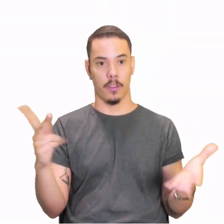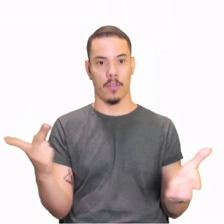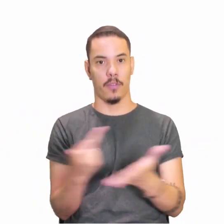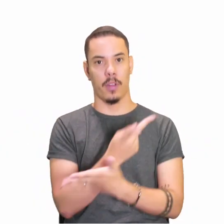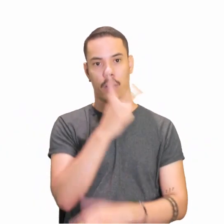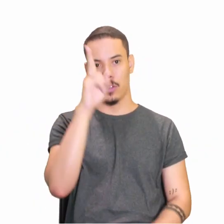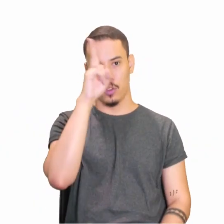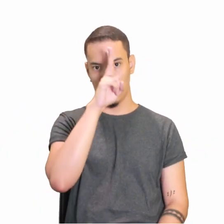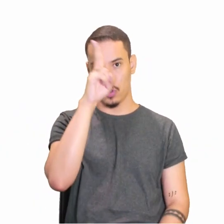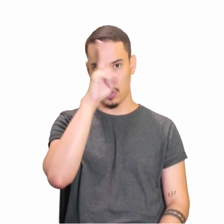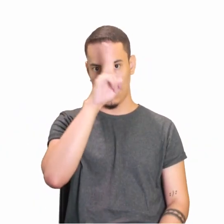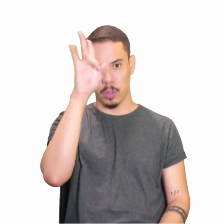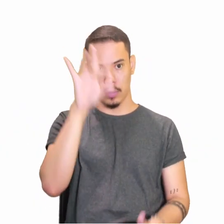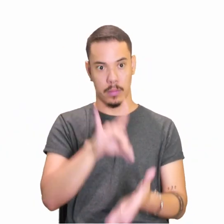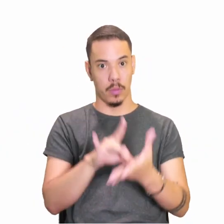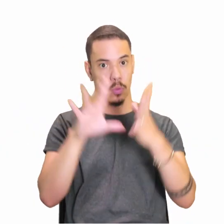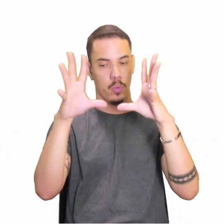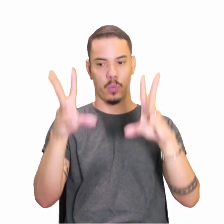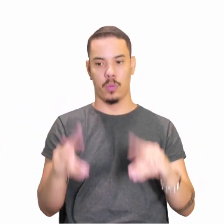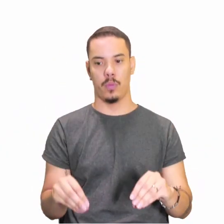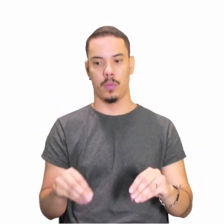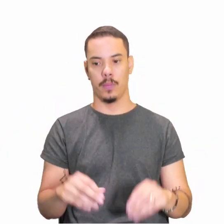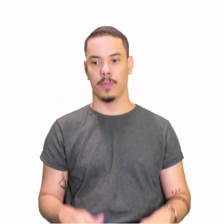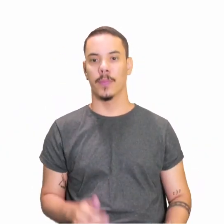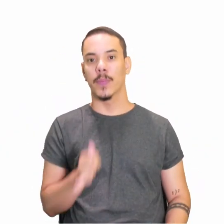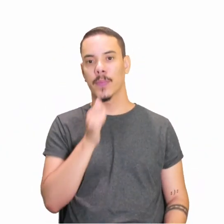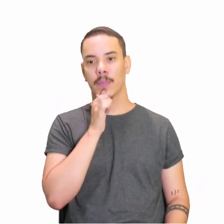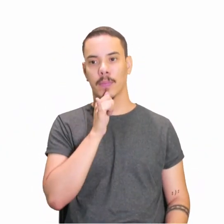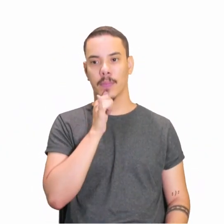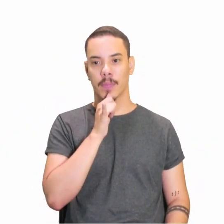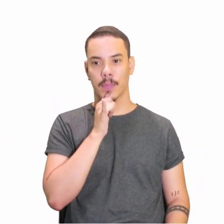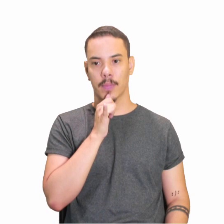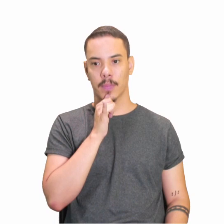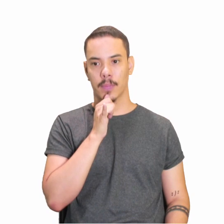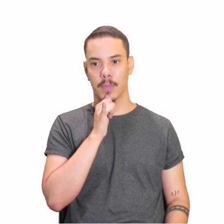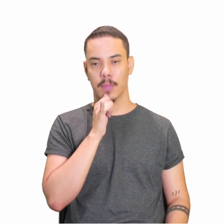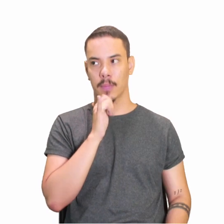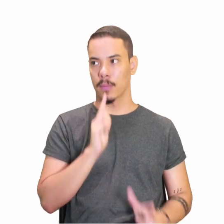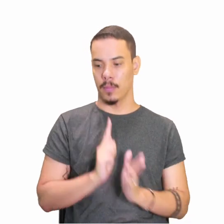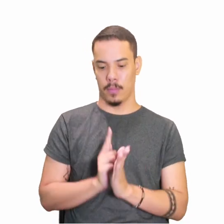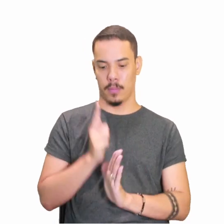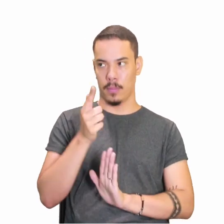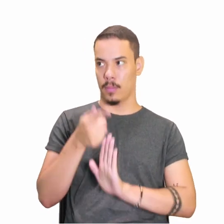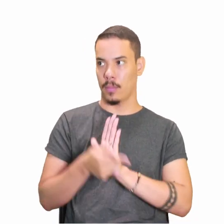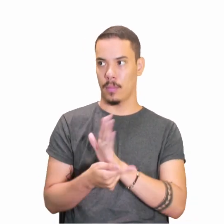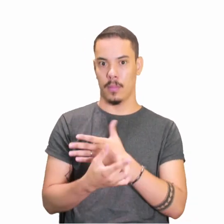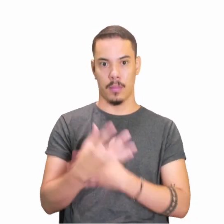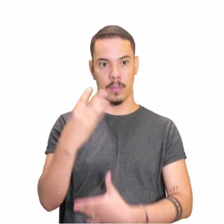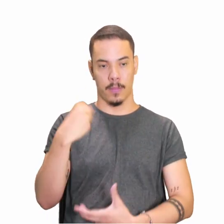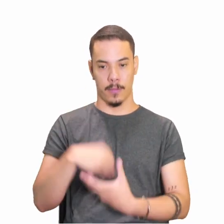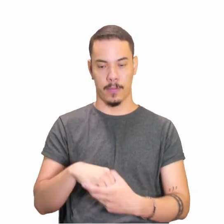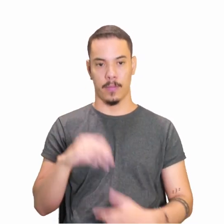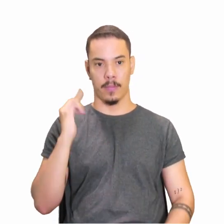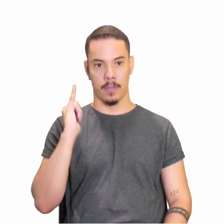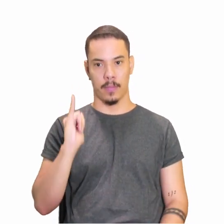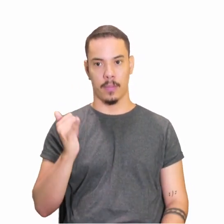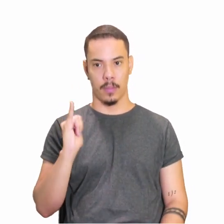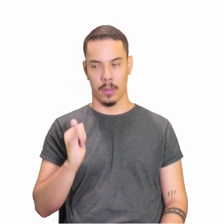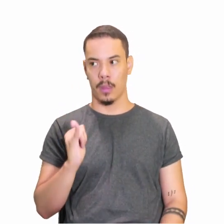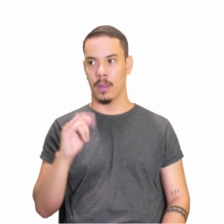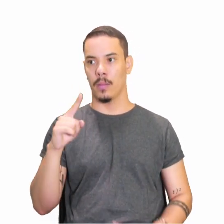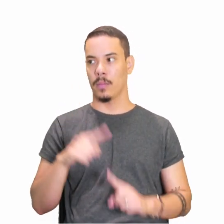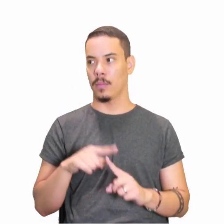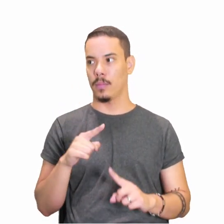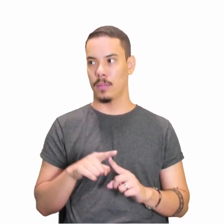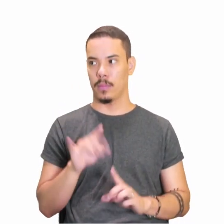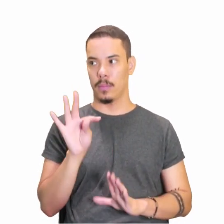história fictícia ou real. Vamos aos exemplos dos gêneros que recebem essa narrativa, né? Esse tipo